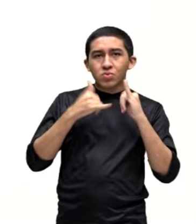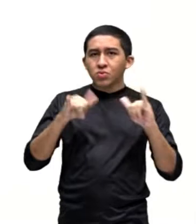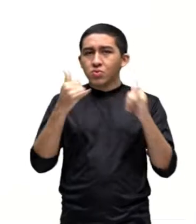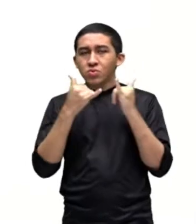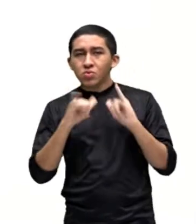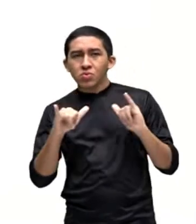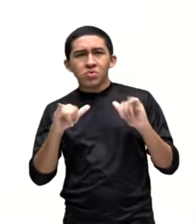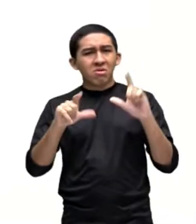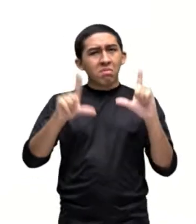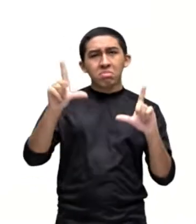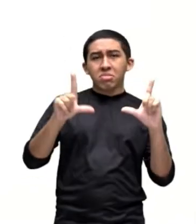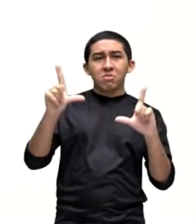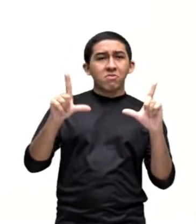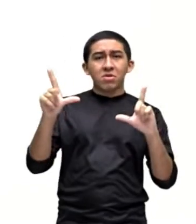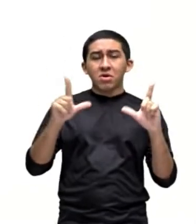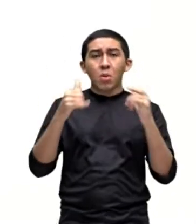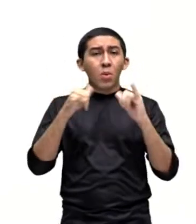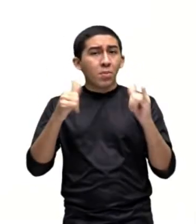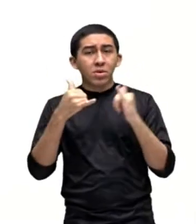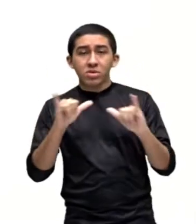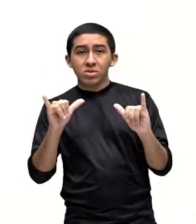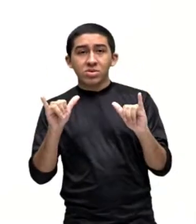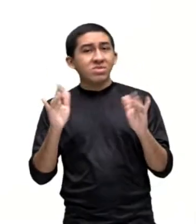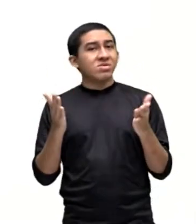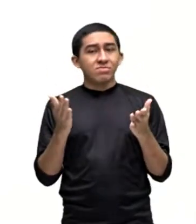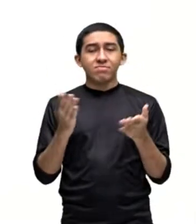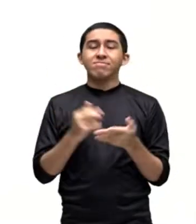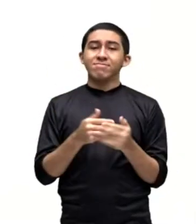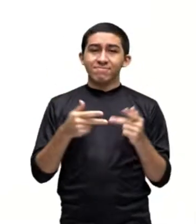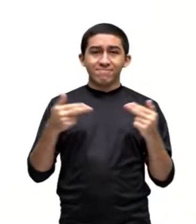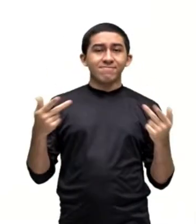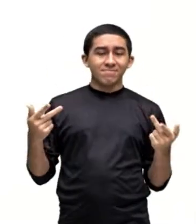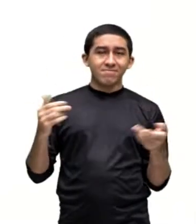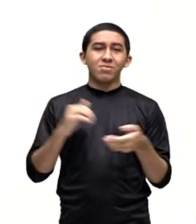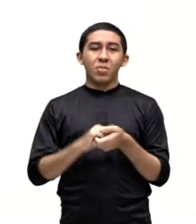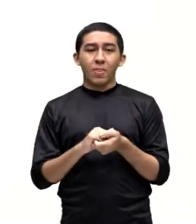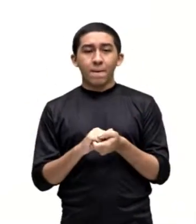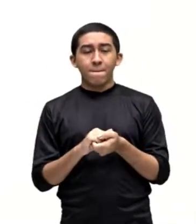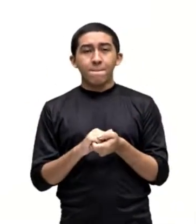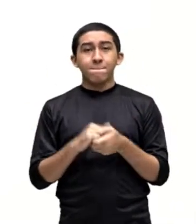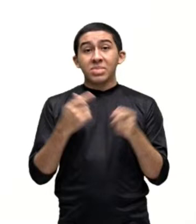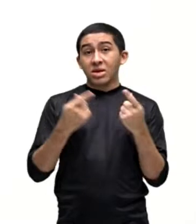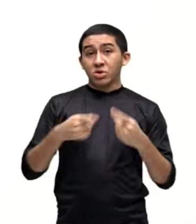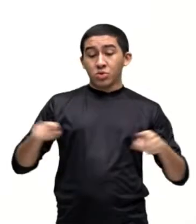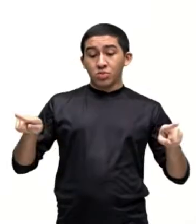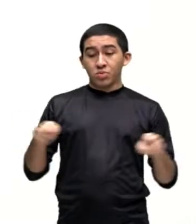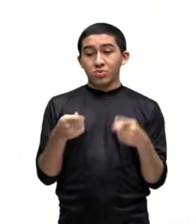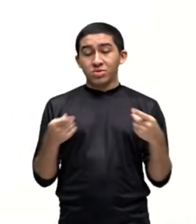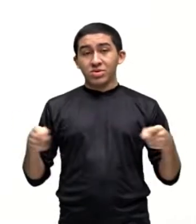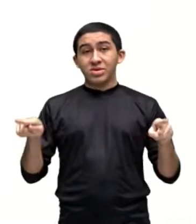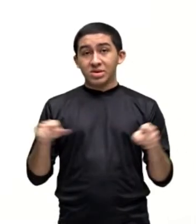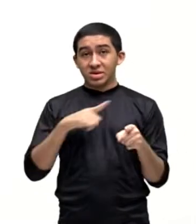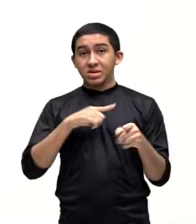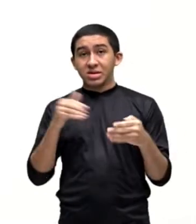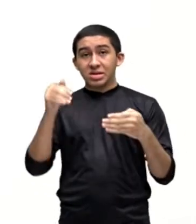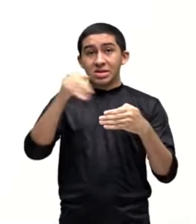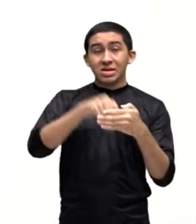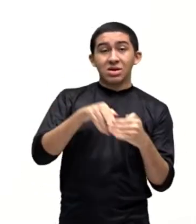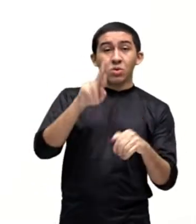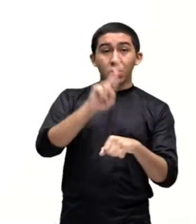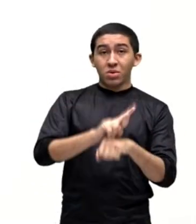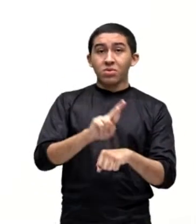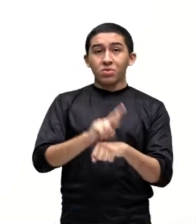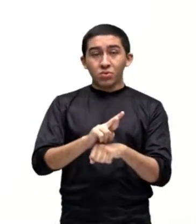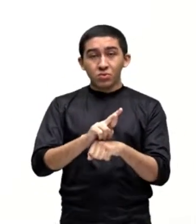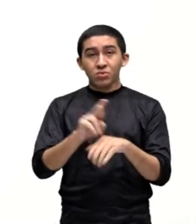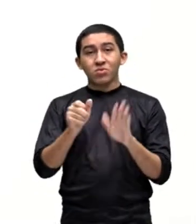comerciais, propagandas utilizam muito figuras de linguagem. As músicas também utilizam muito esse recurso e também